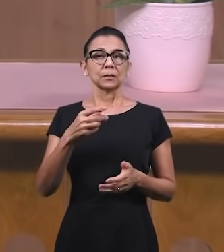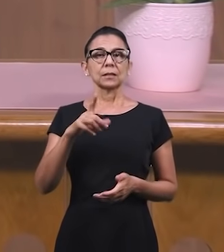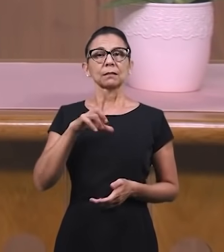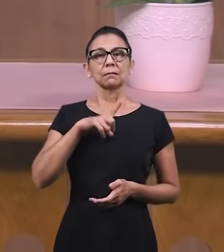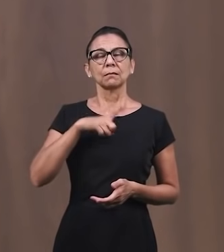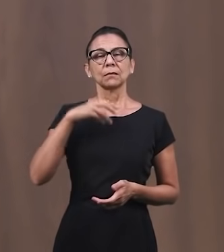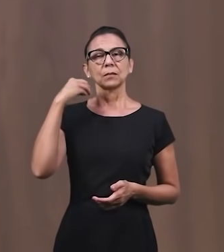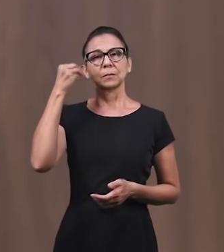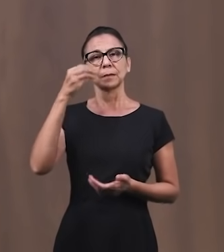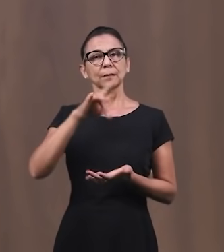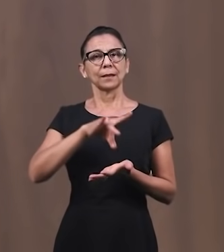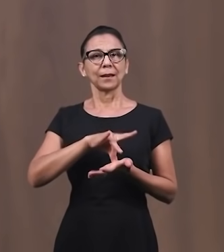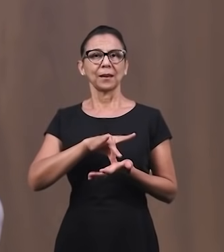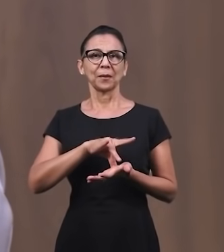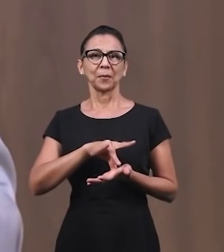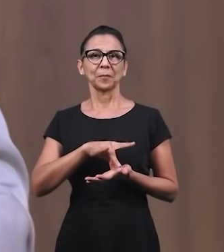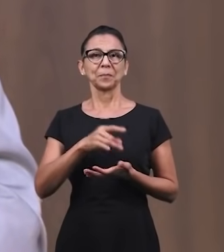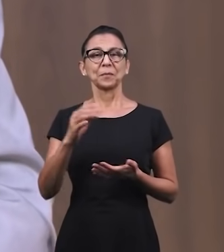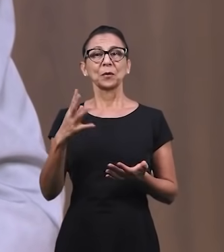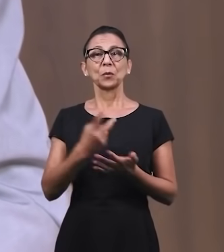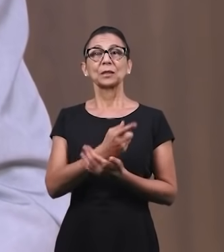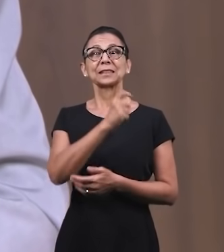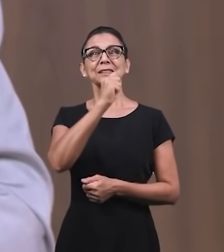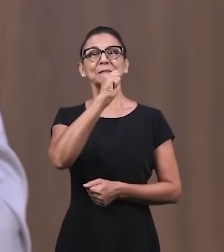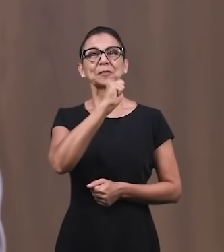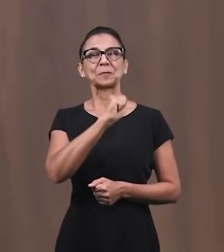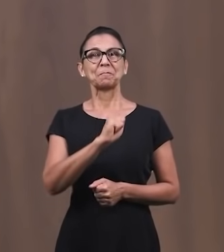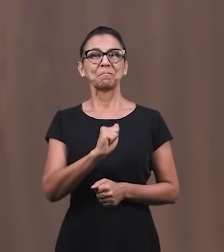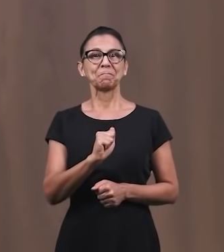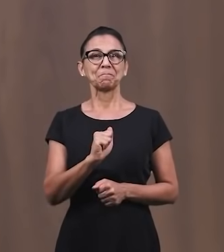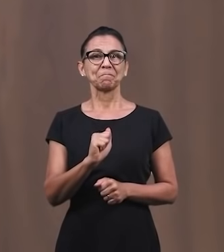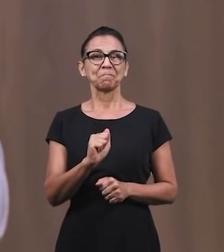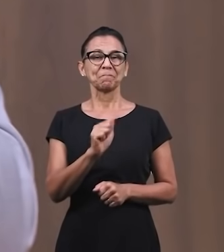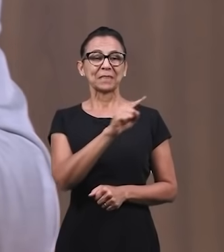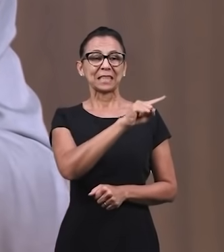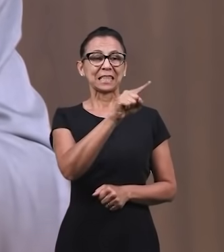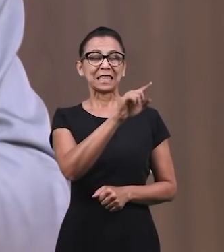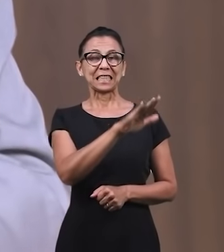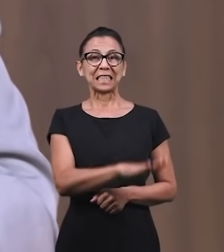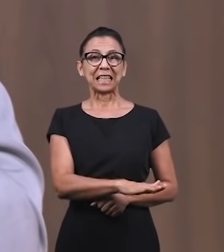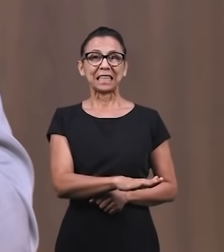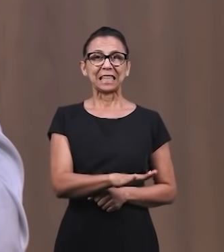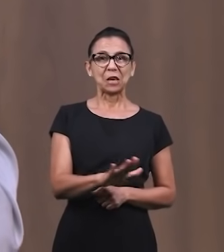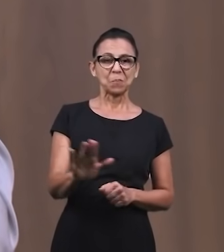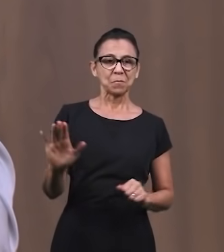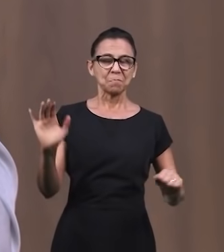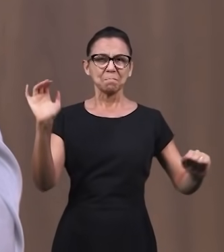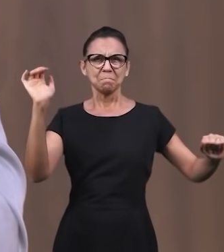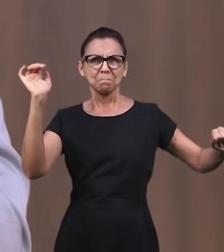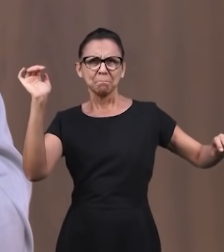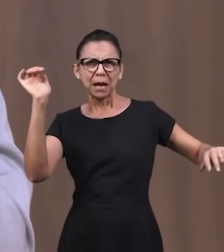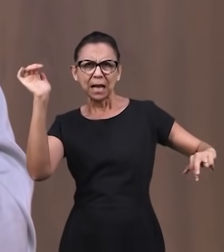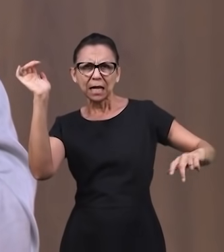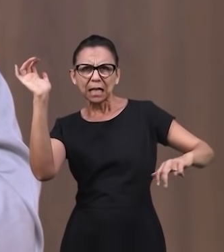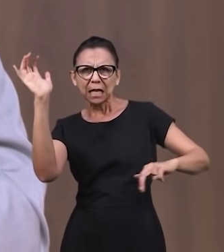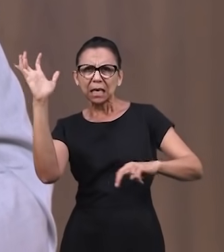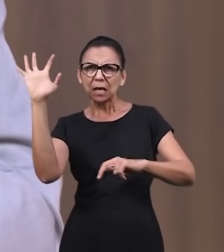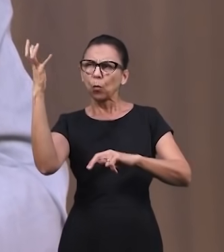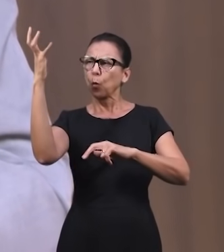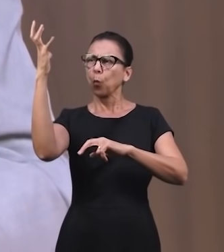Senhor Jesus. Zaqueu subiu naquela figueira, se posicionou ali entre os ramos da